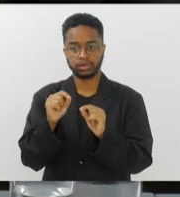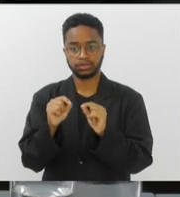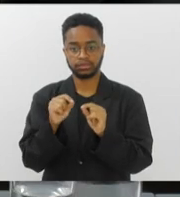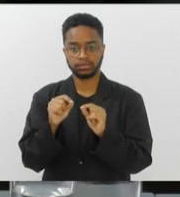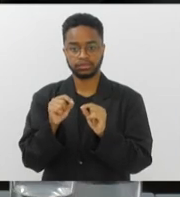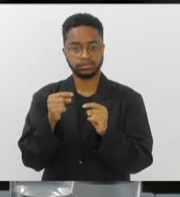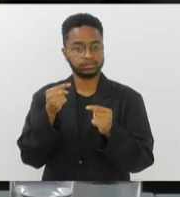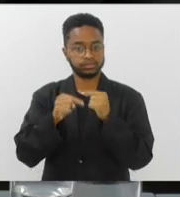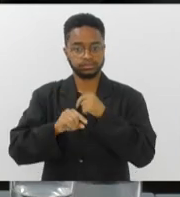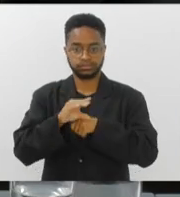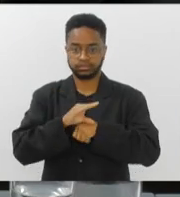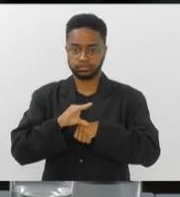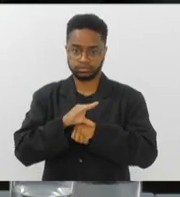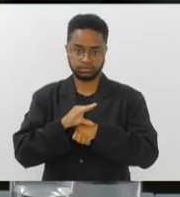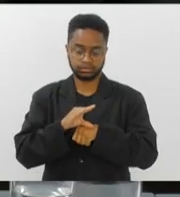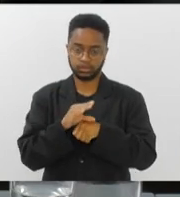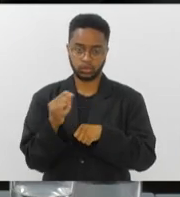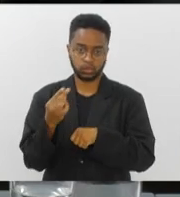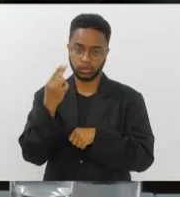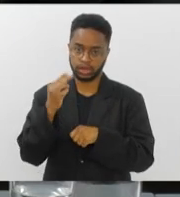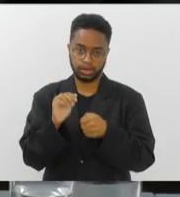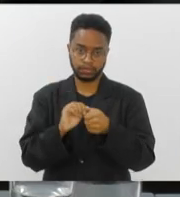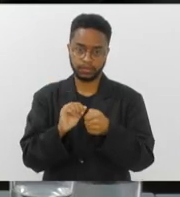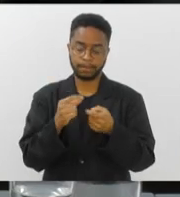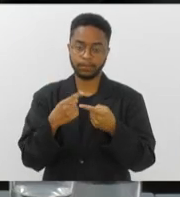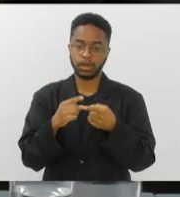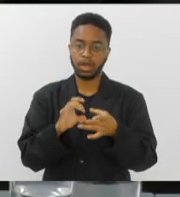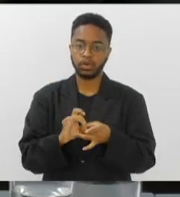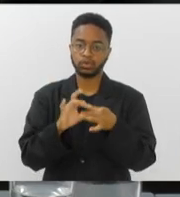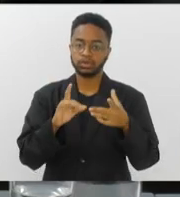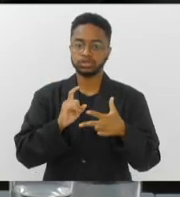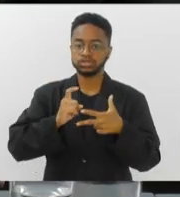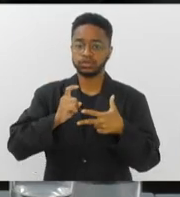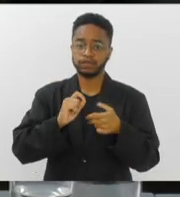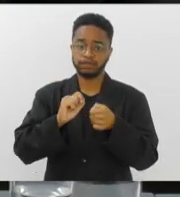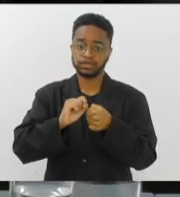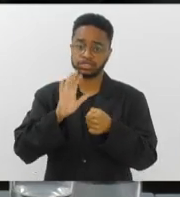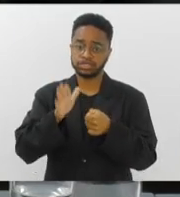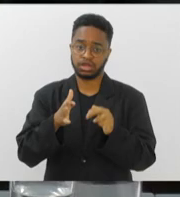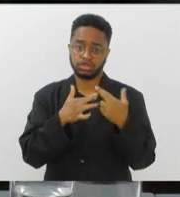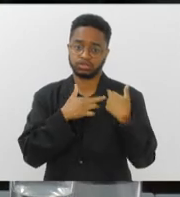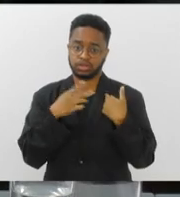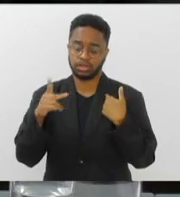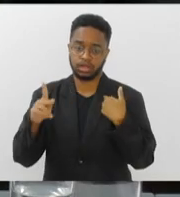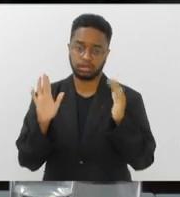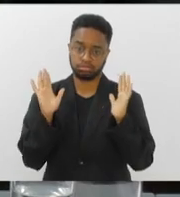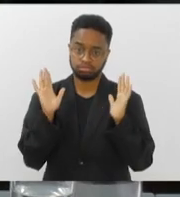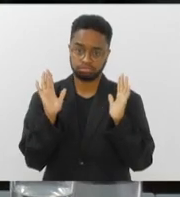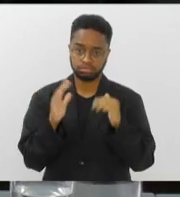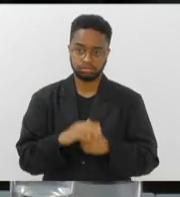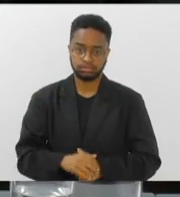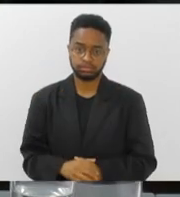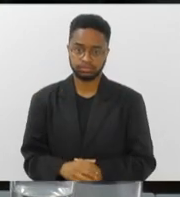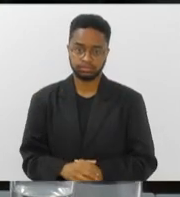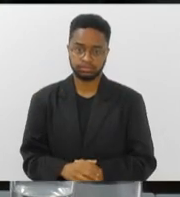absolutamente inconstitucionais e inócuos, porque está autorizando o Poder Executivo a fazer o que ele já pode.